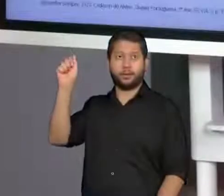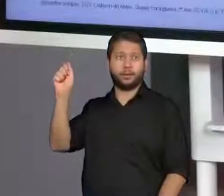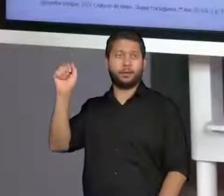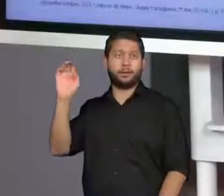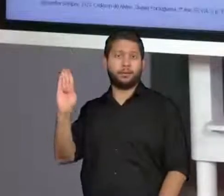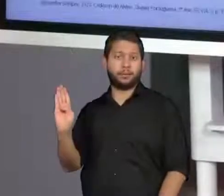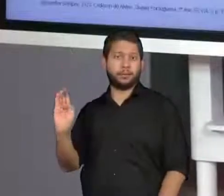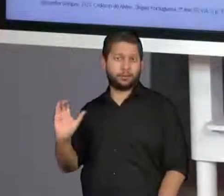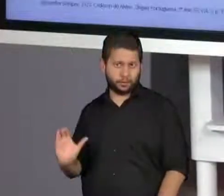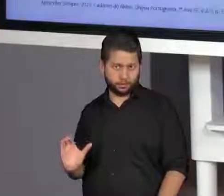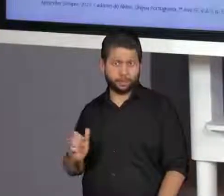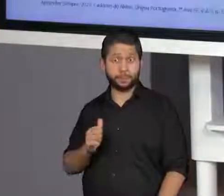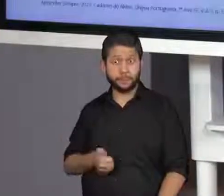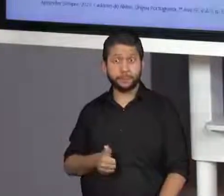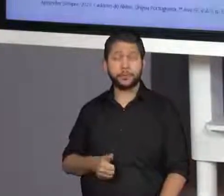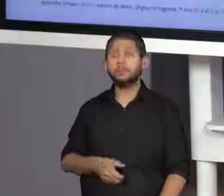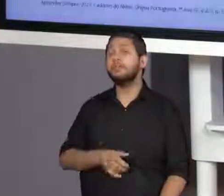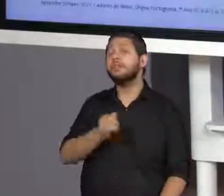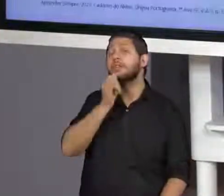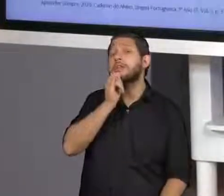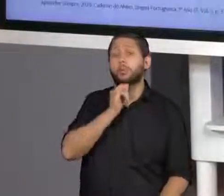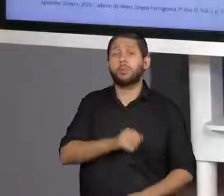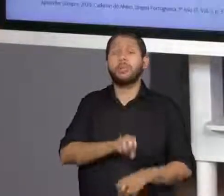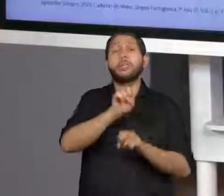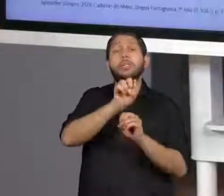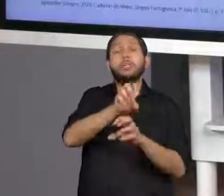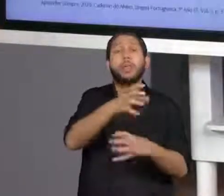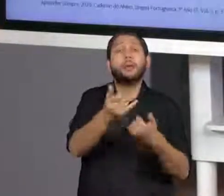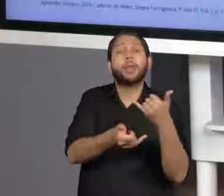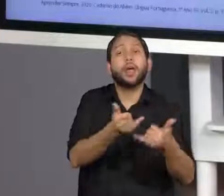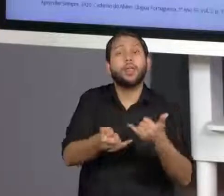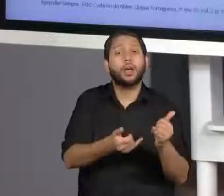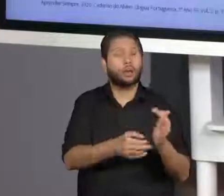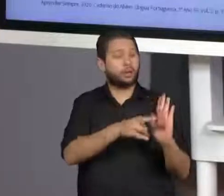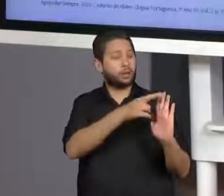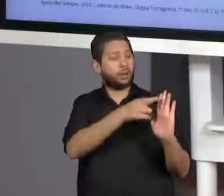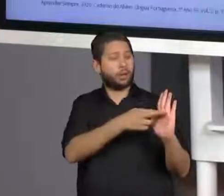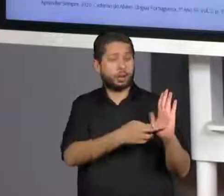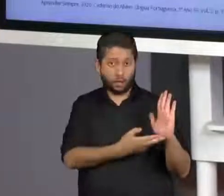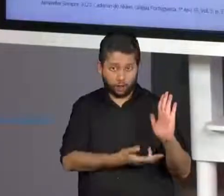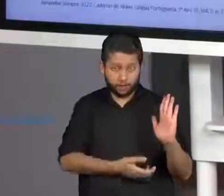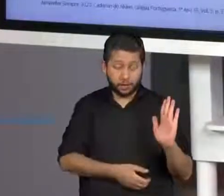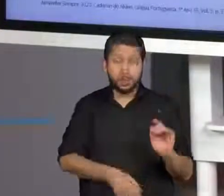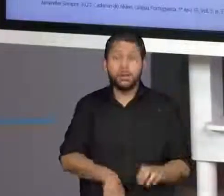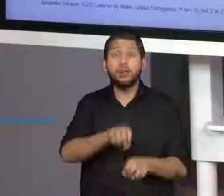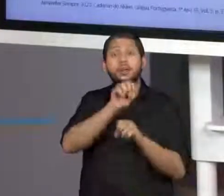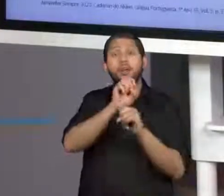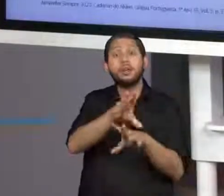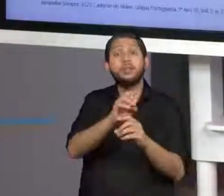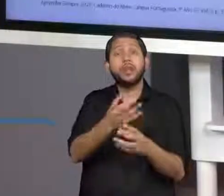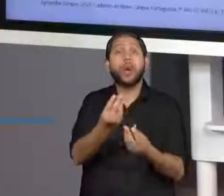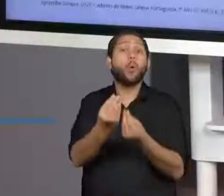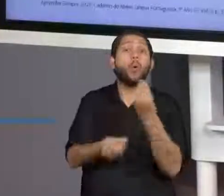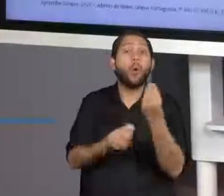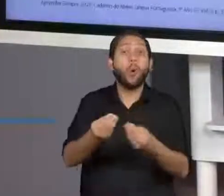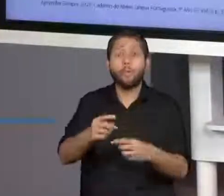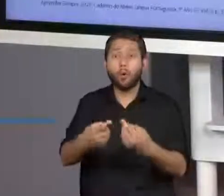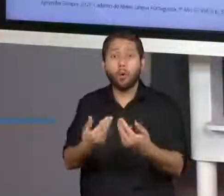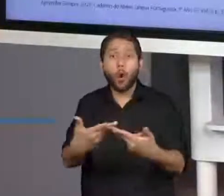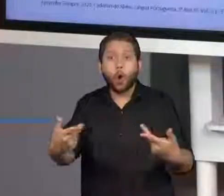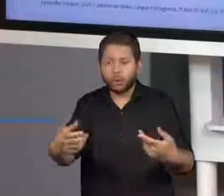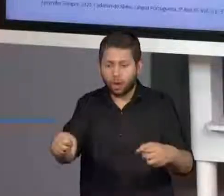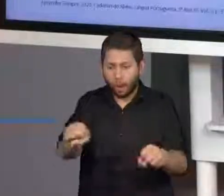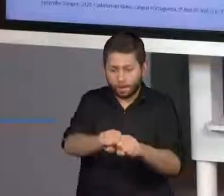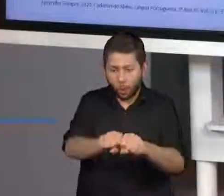de brincadeiras, instruções de montagem, a receita também faz parte do gênero instrucional. Então, ela